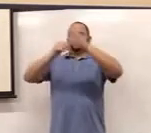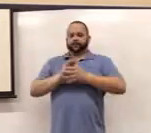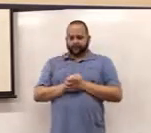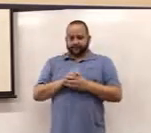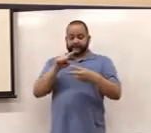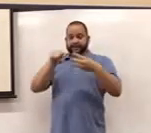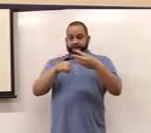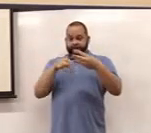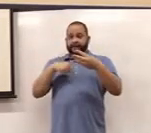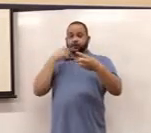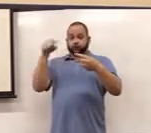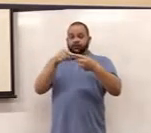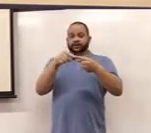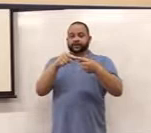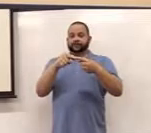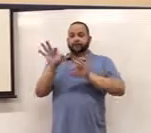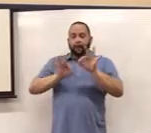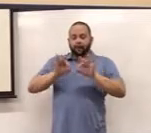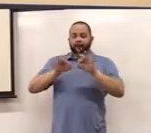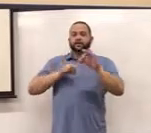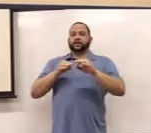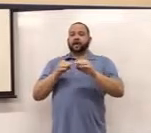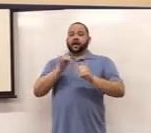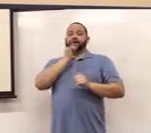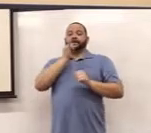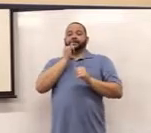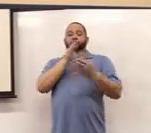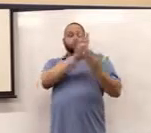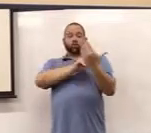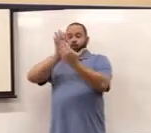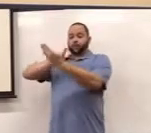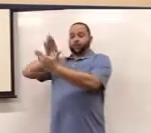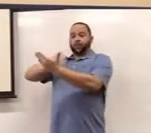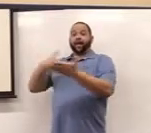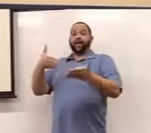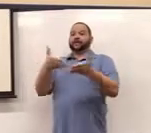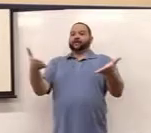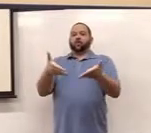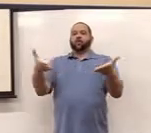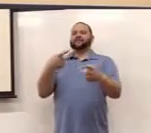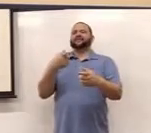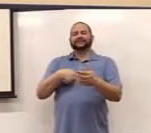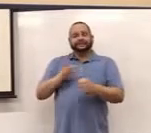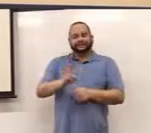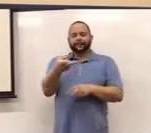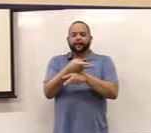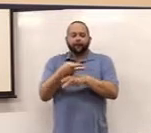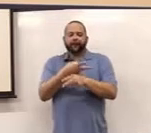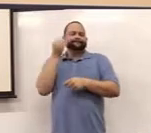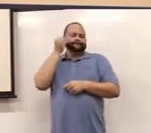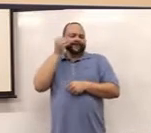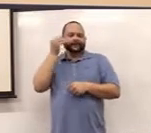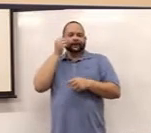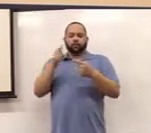Esses três ideais moldam a nossa sociedade até hoje. A gente está o tempo inteiro atrás de liberdade,